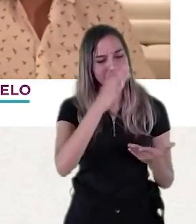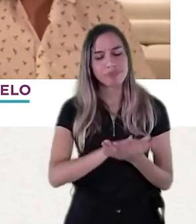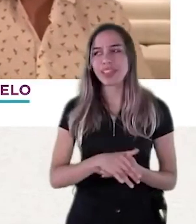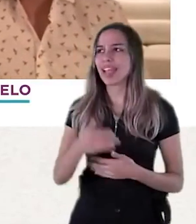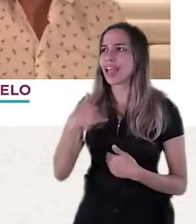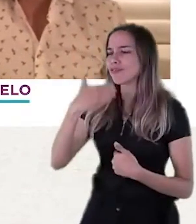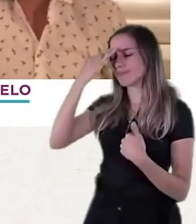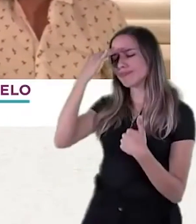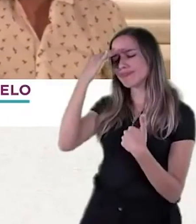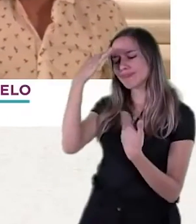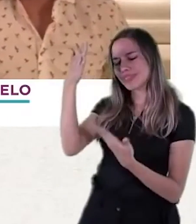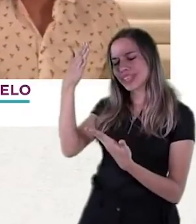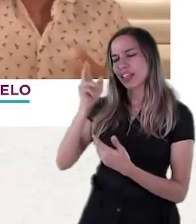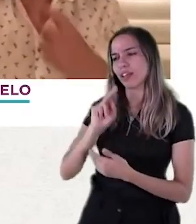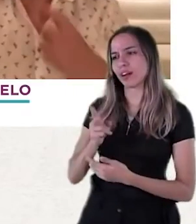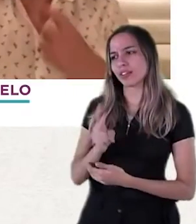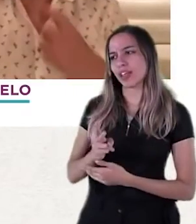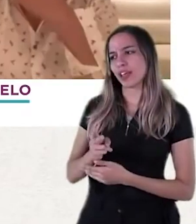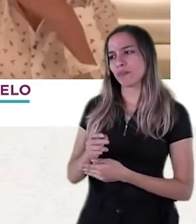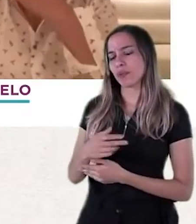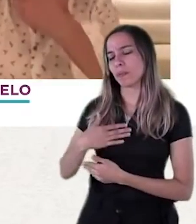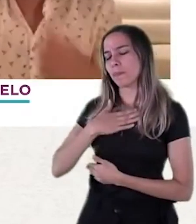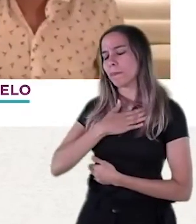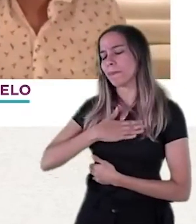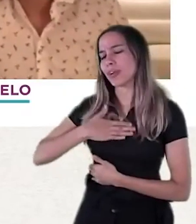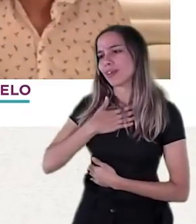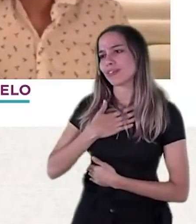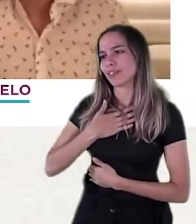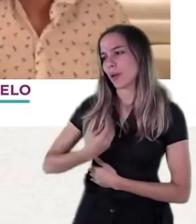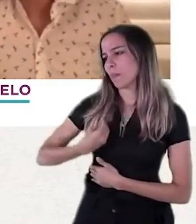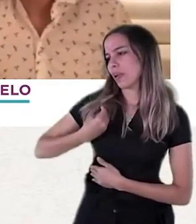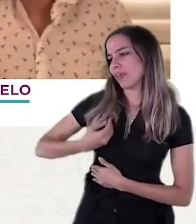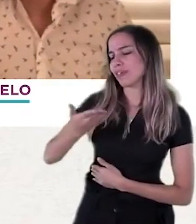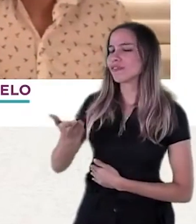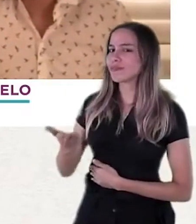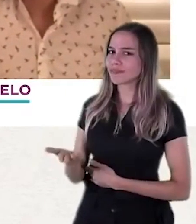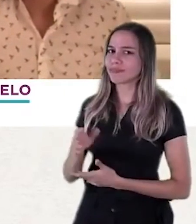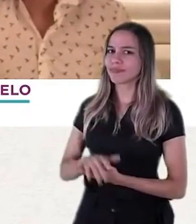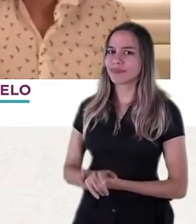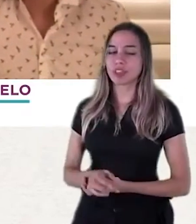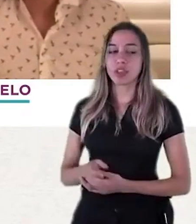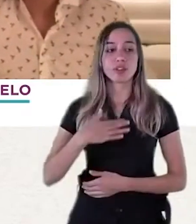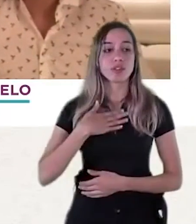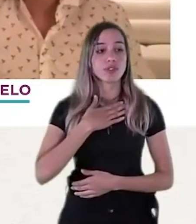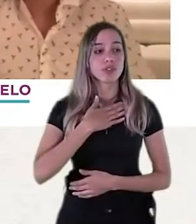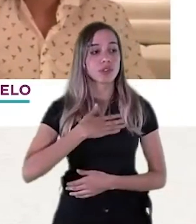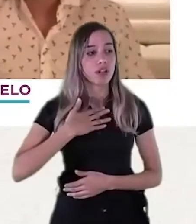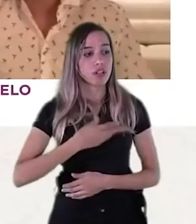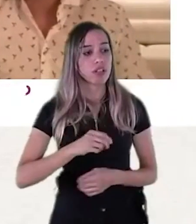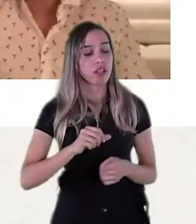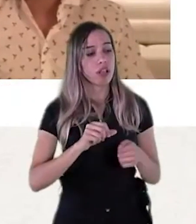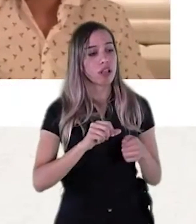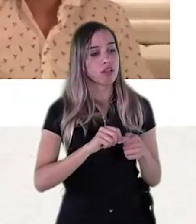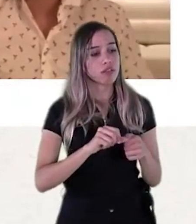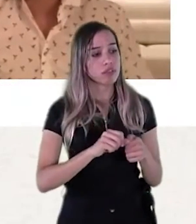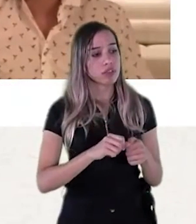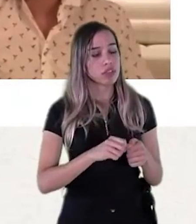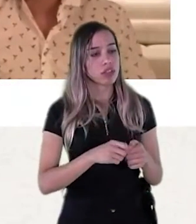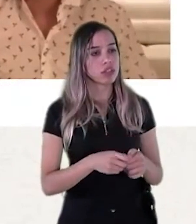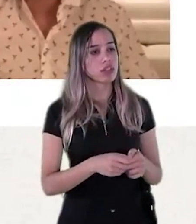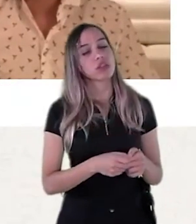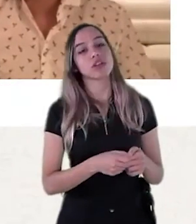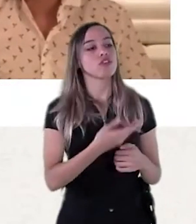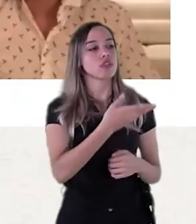que agradeço. É sempre um prazer estar com você. E pedir para você fazer uma fala focada nos